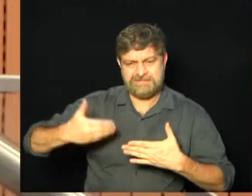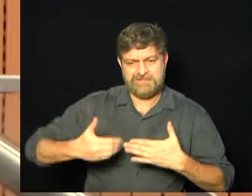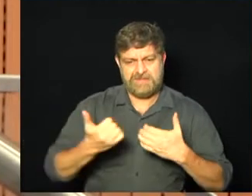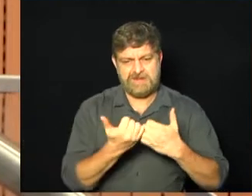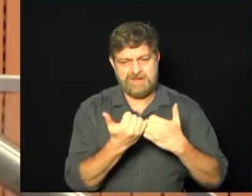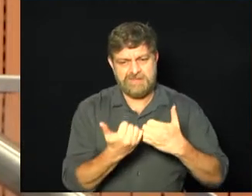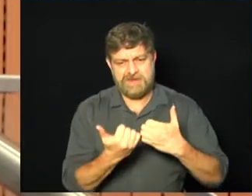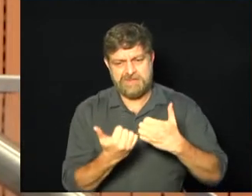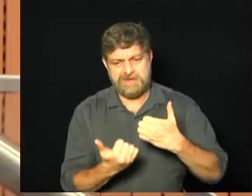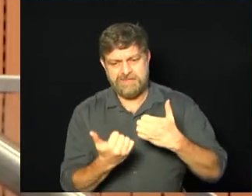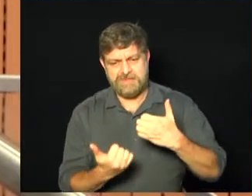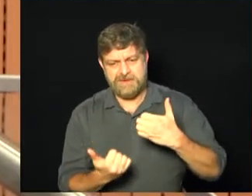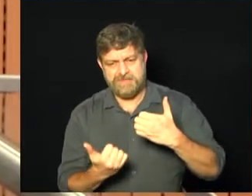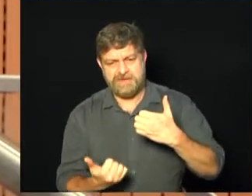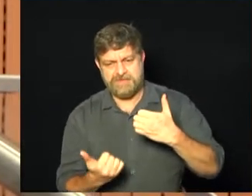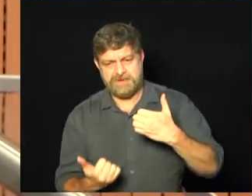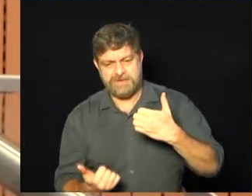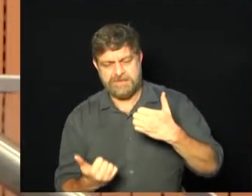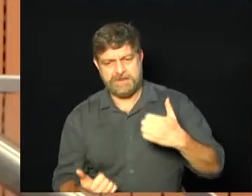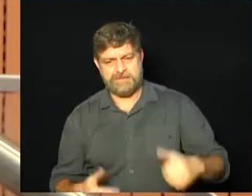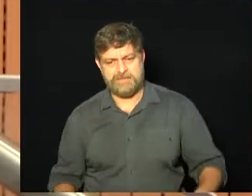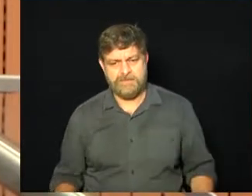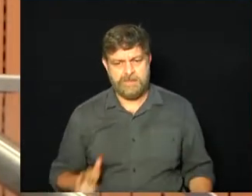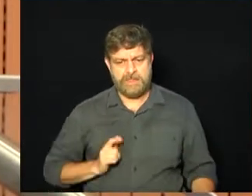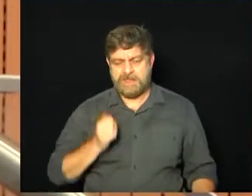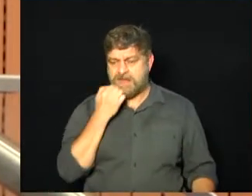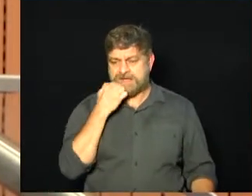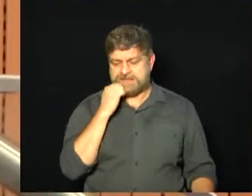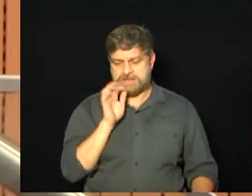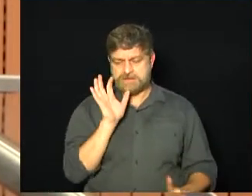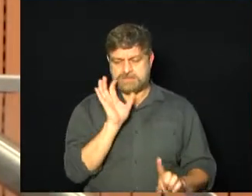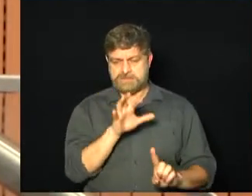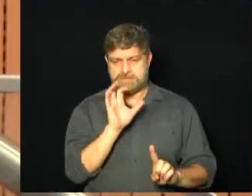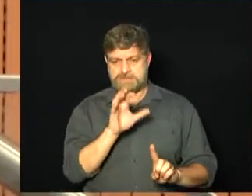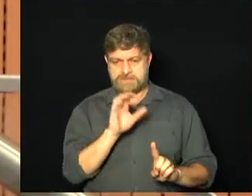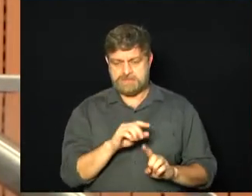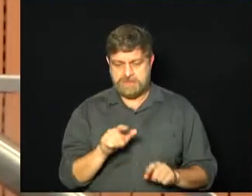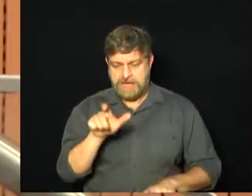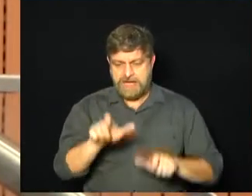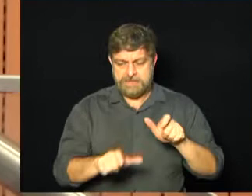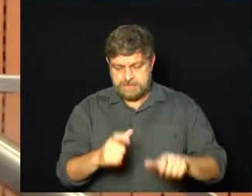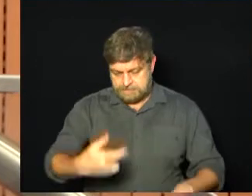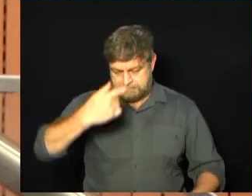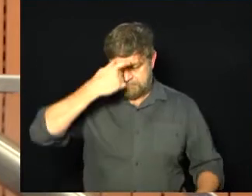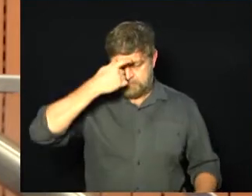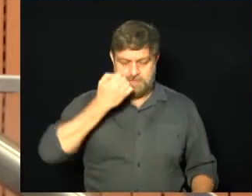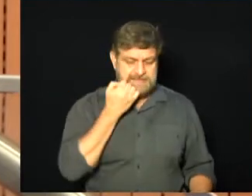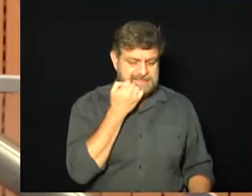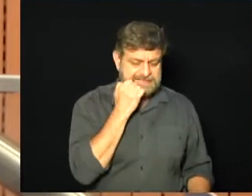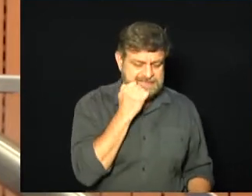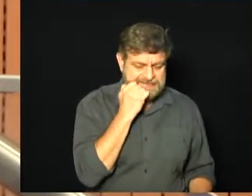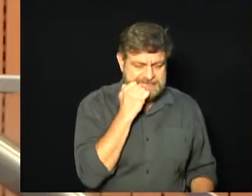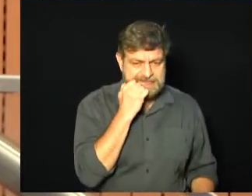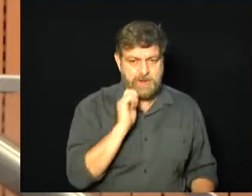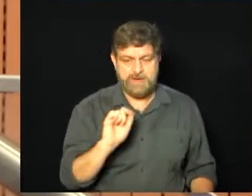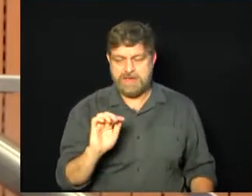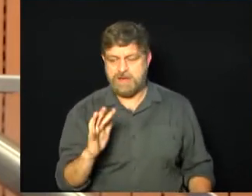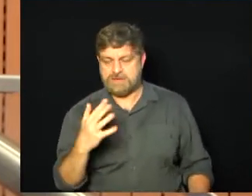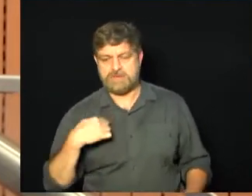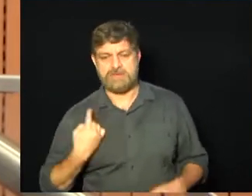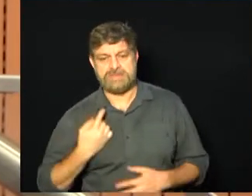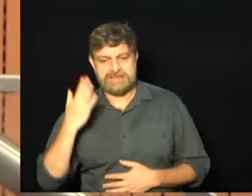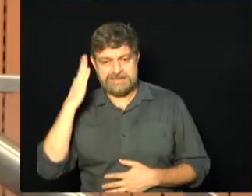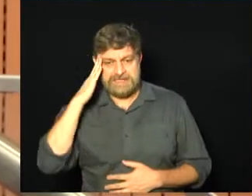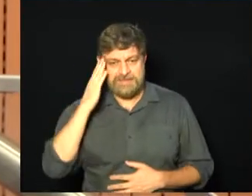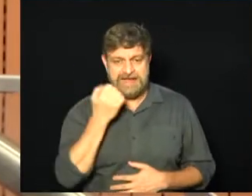embevecido, eu não diria, embebedado pela ciência. A ciência subiu na cabeça das pessoas e, realmente, nós sabemos hoje que a ciência